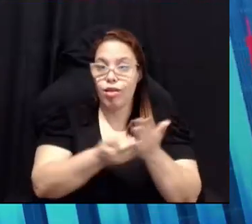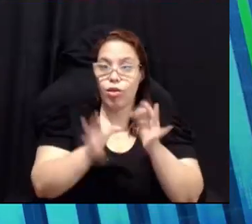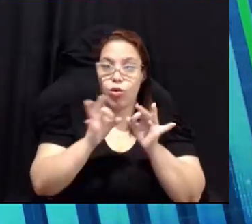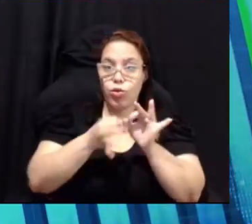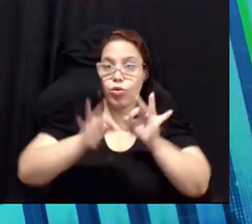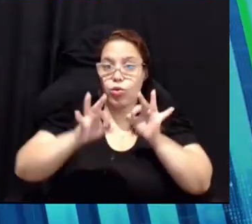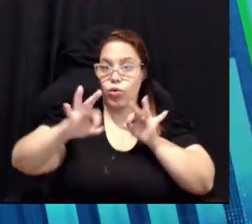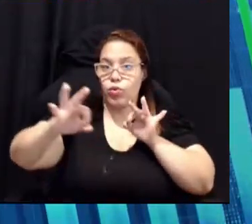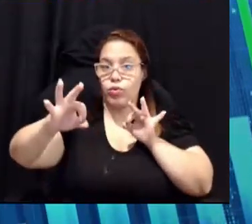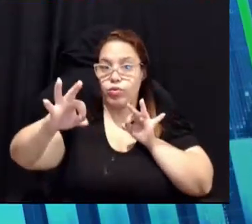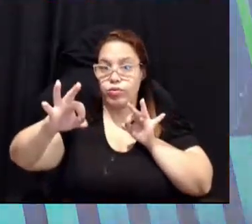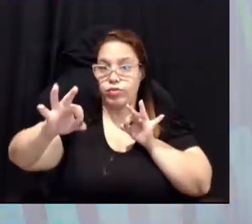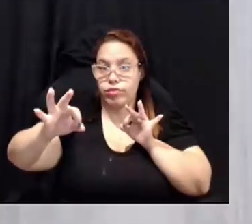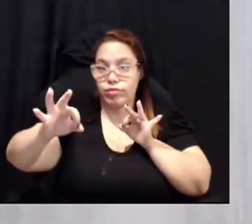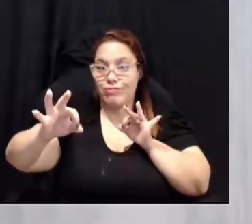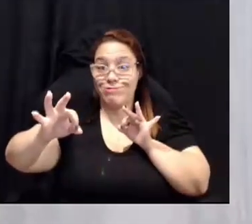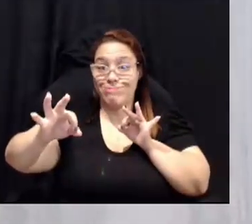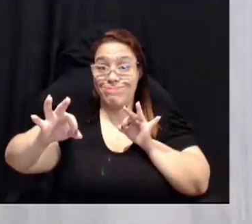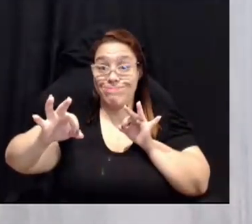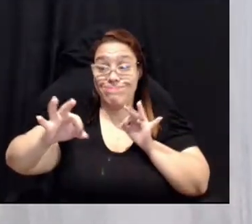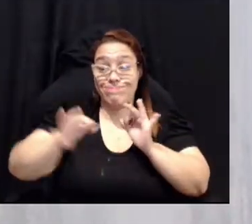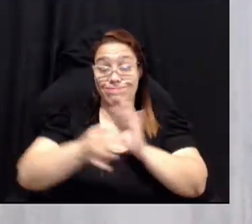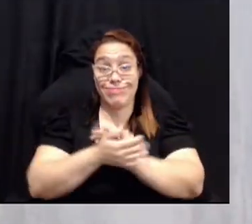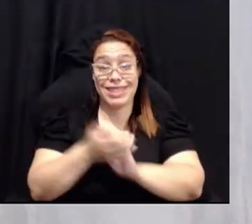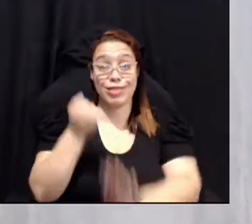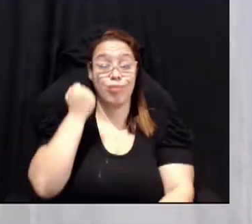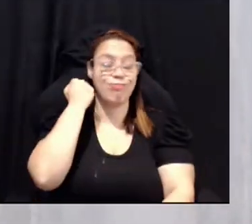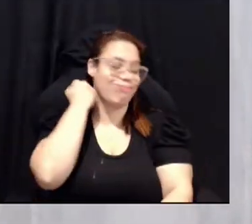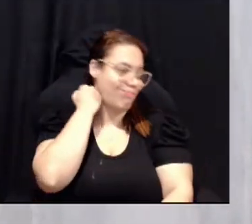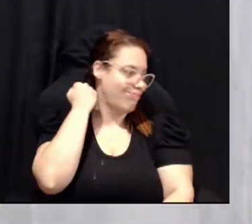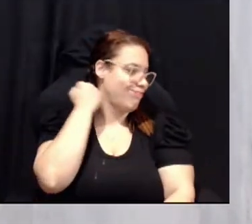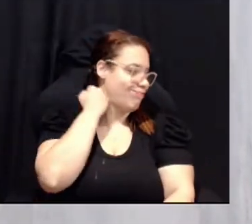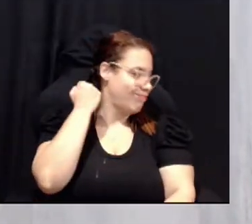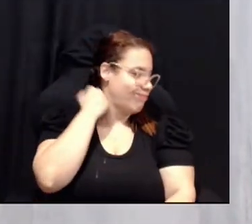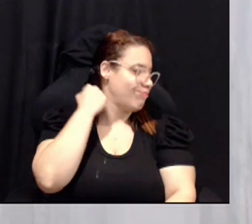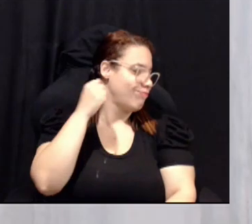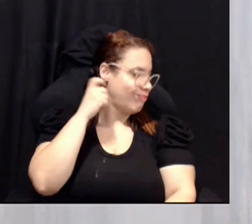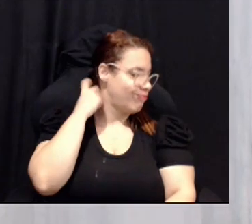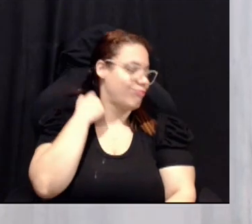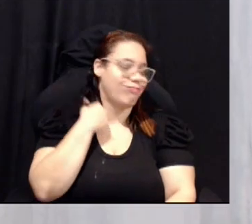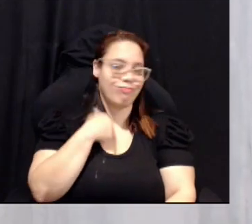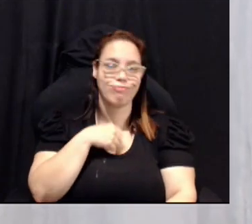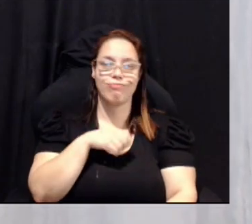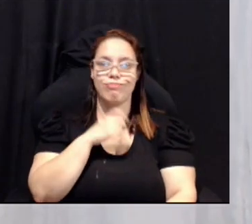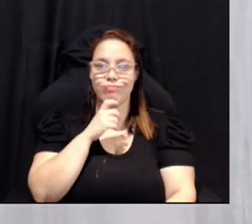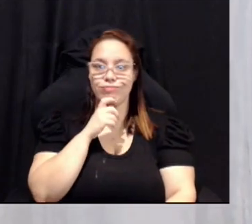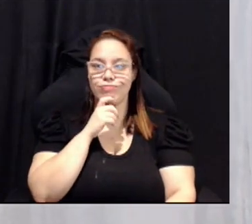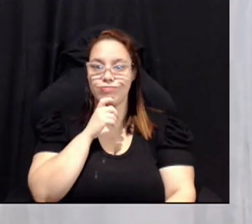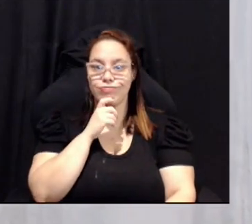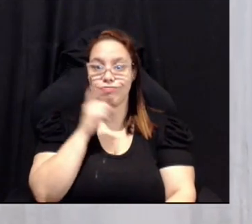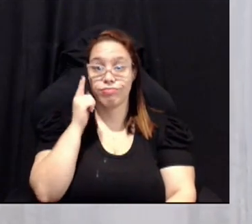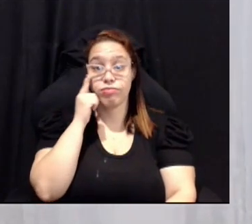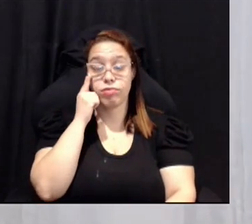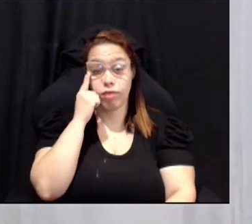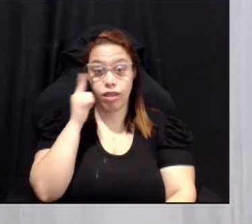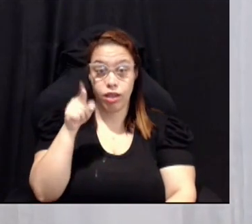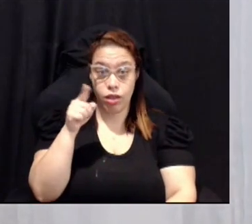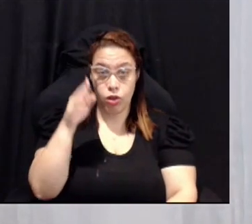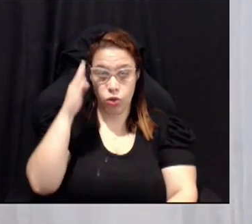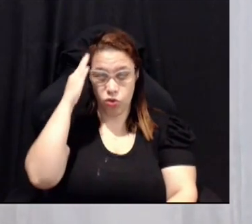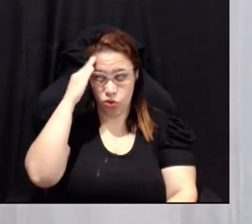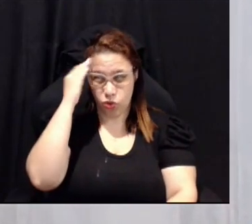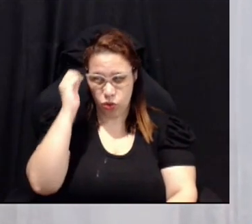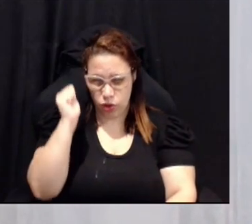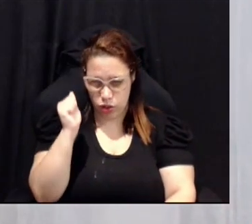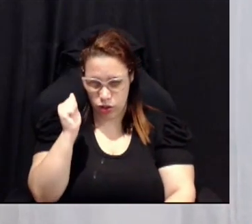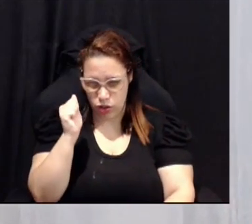além de ser bem estressante, né? A vantagem é se você entende e meio que deu